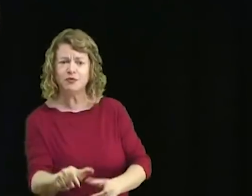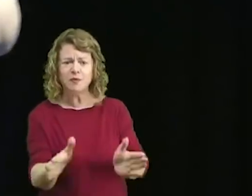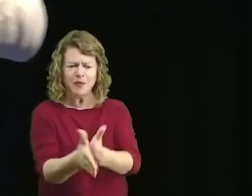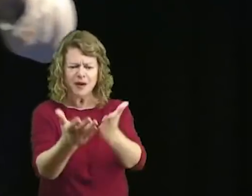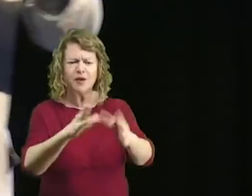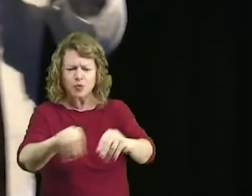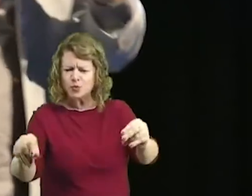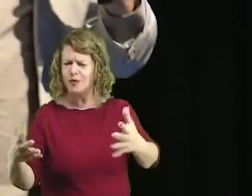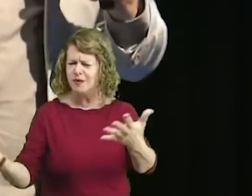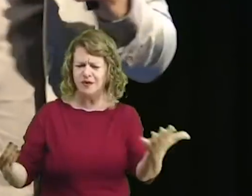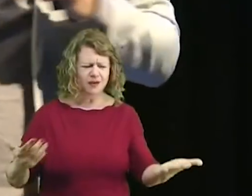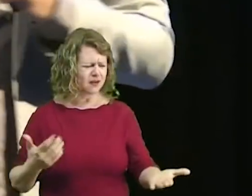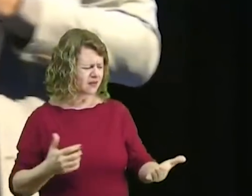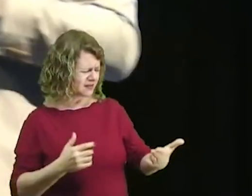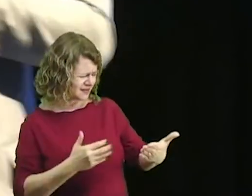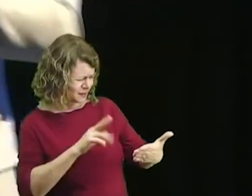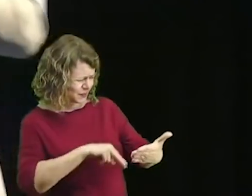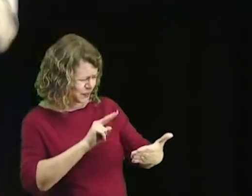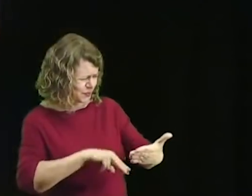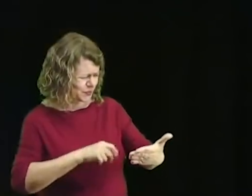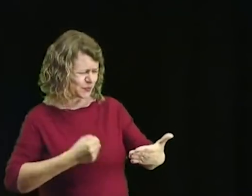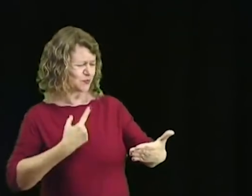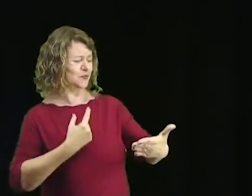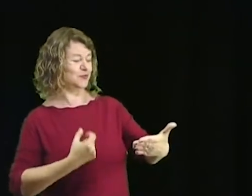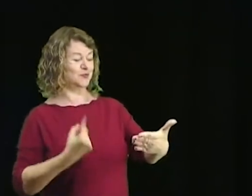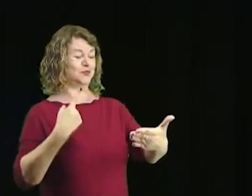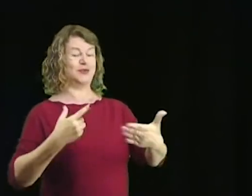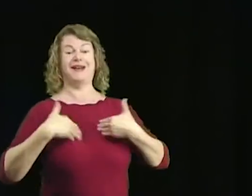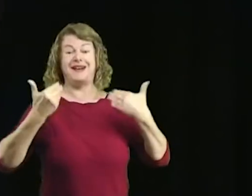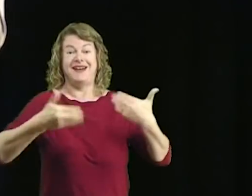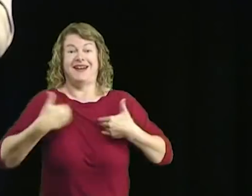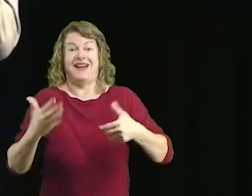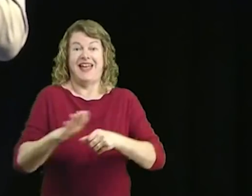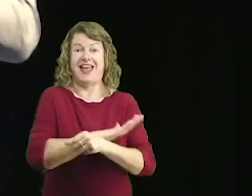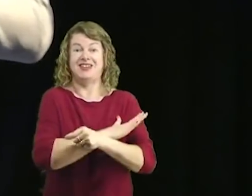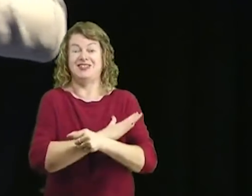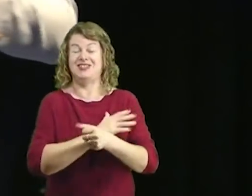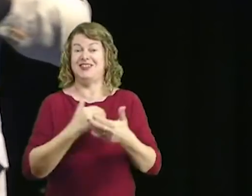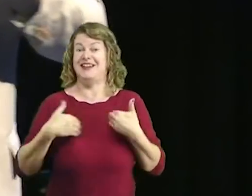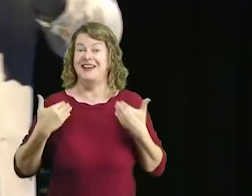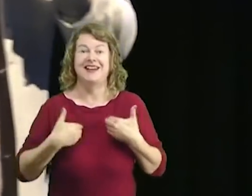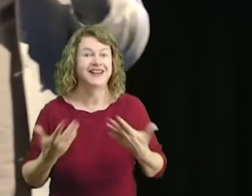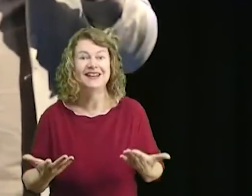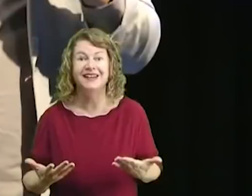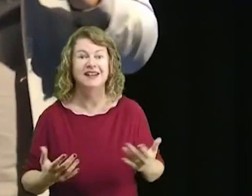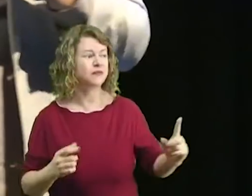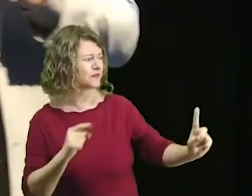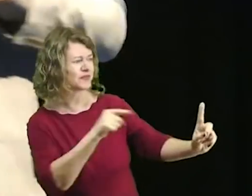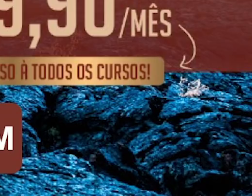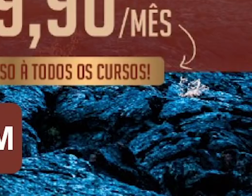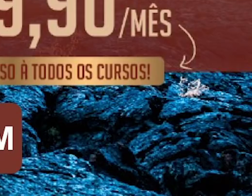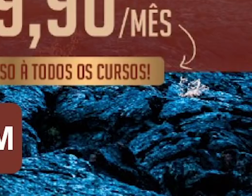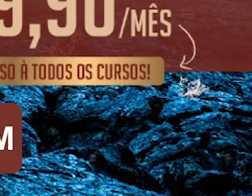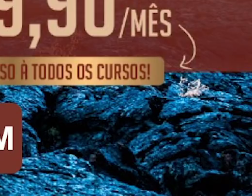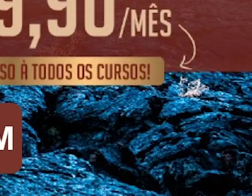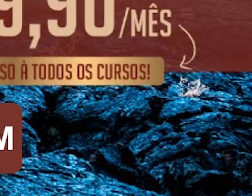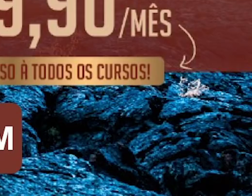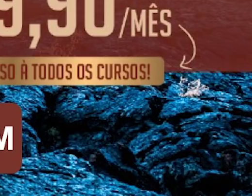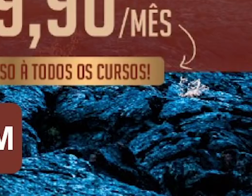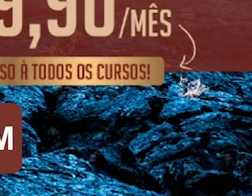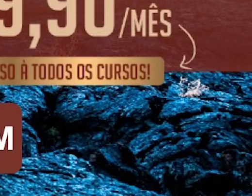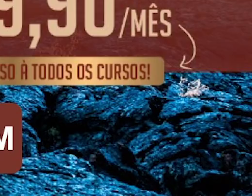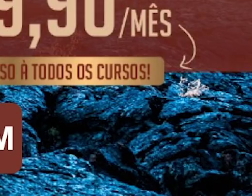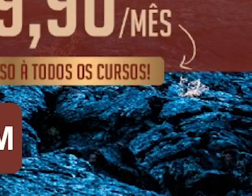vai curando numa facilidade. Aquilo lá me deixa aleluiado. Gente, esse pastor, um dia, eu falei, compartilhei